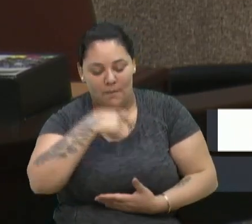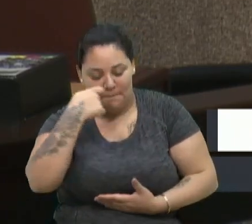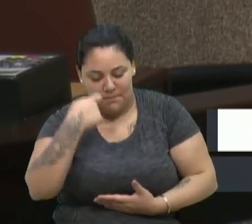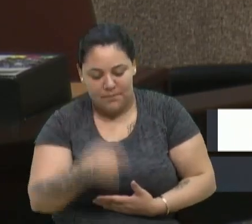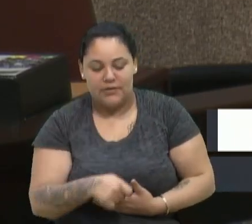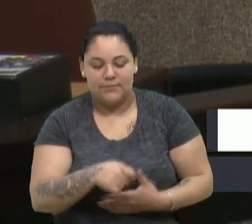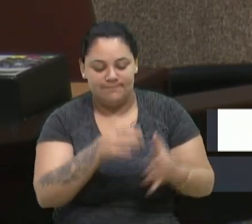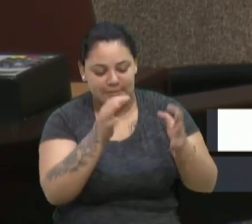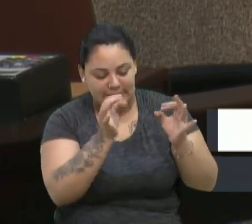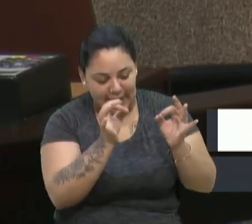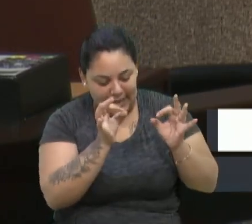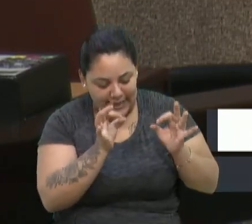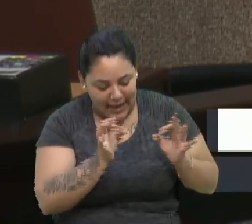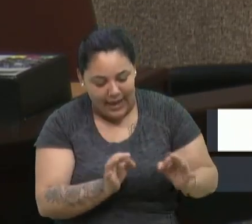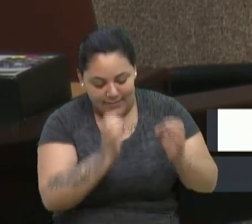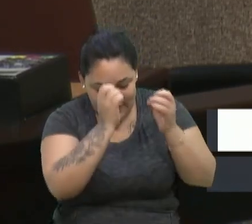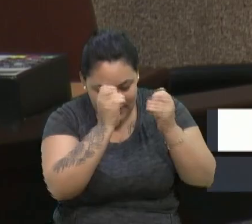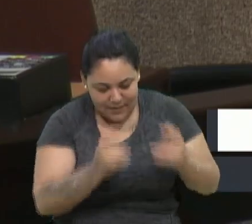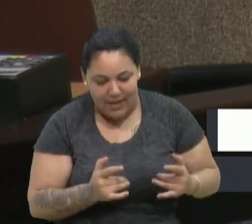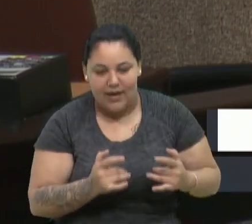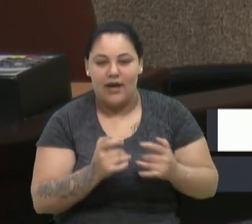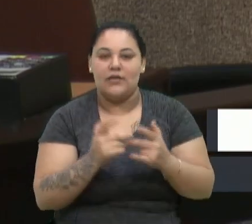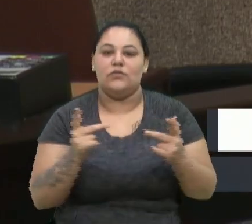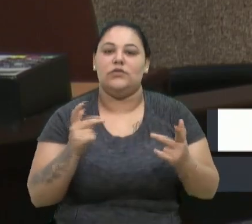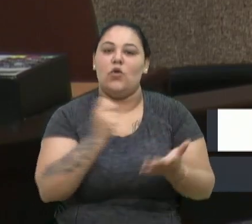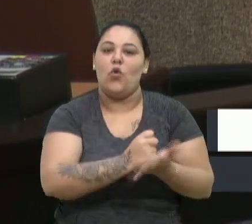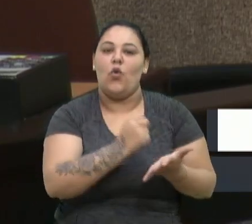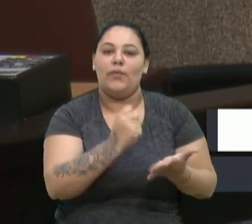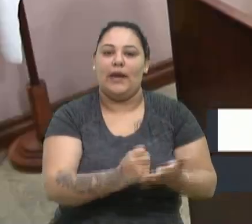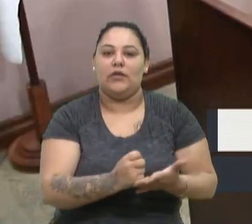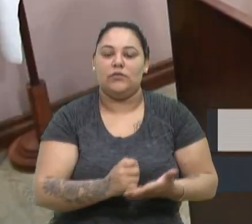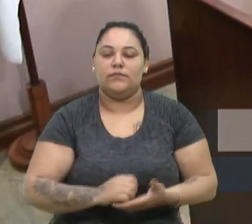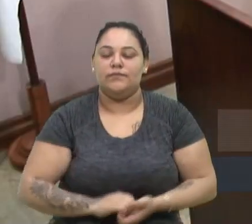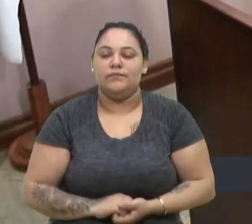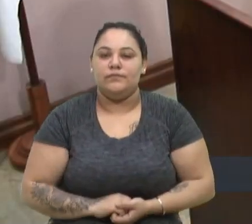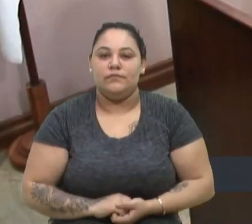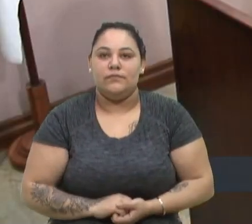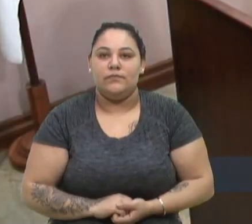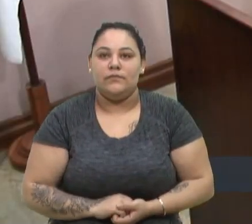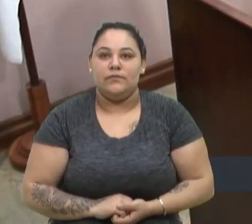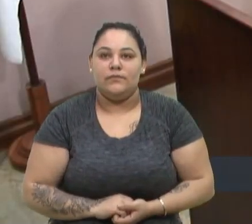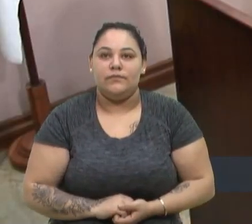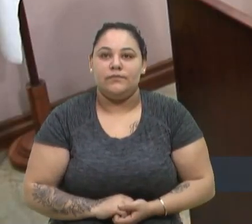pontuar isso. Muito obrigado, senhor presidente. Obrigado. Lucas Carinha.